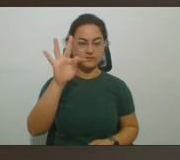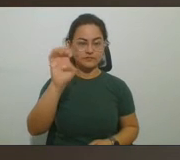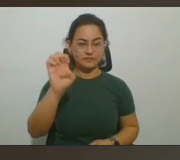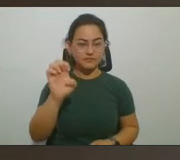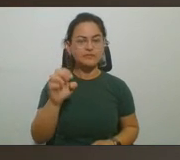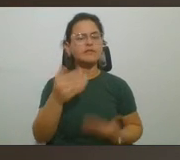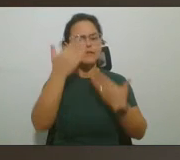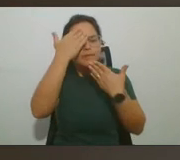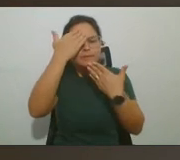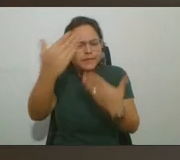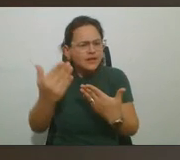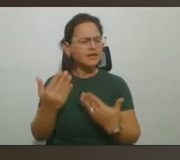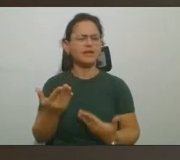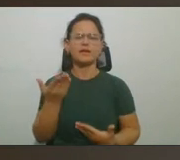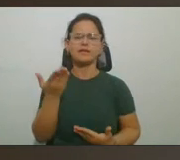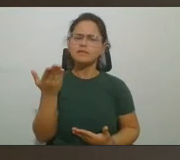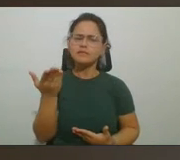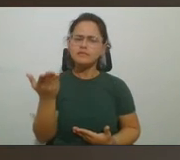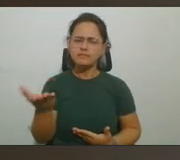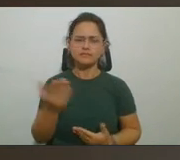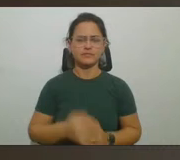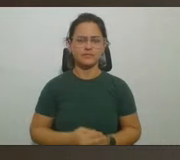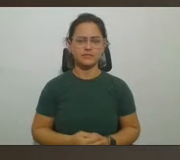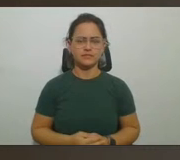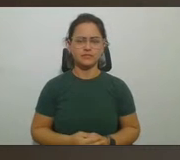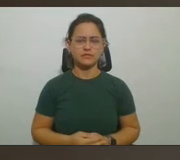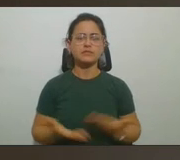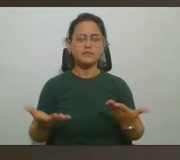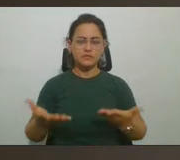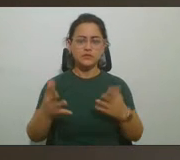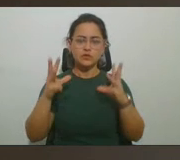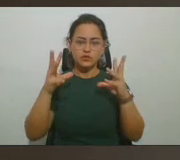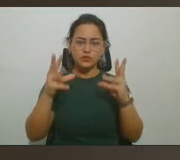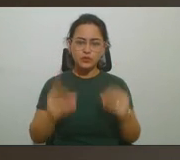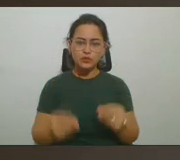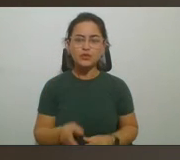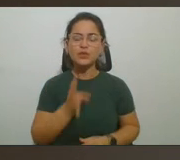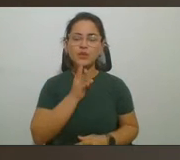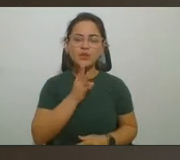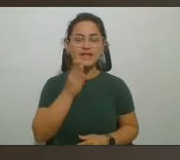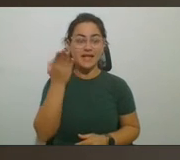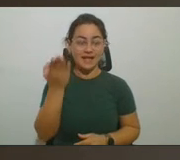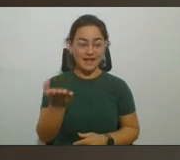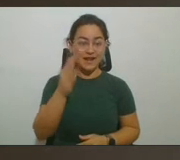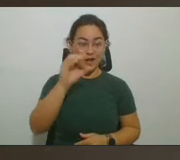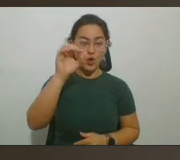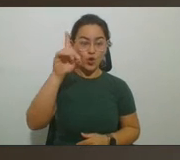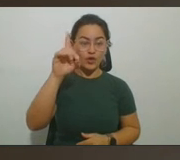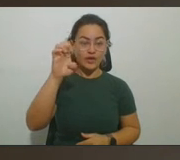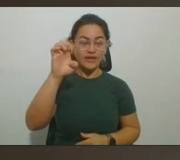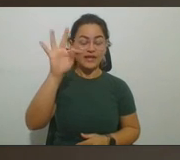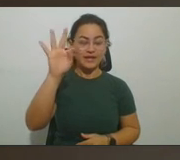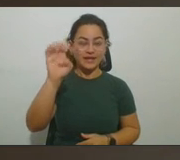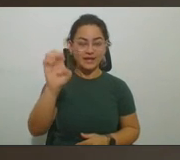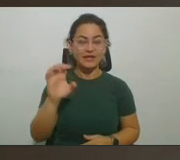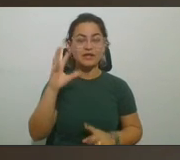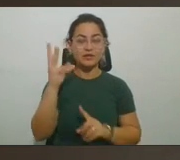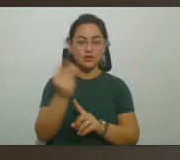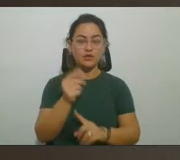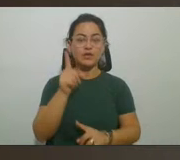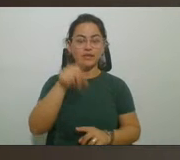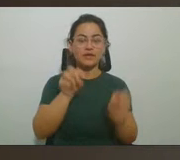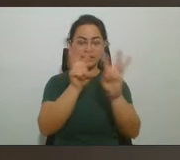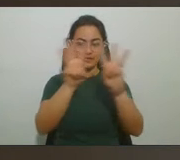pela generosidade e convido a todos os congressistas para conhecer um pouco mais o trabalho da artista no site